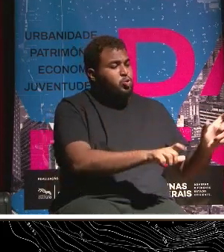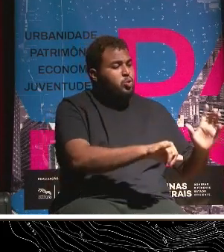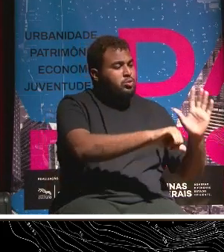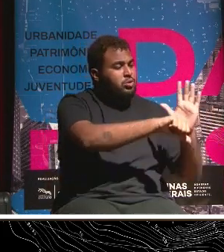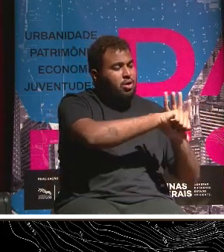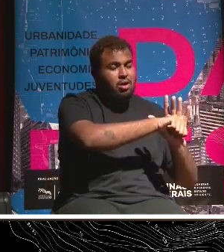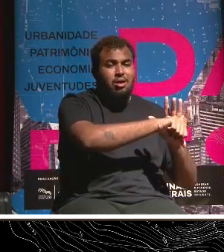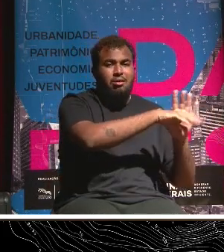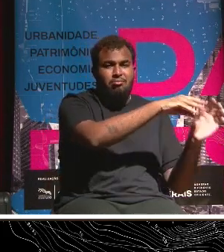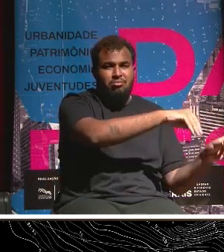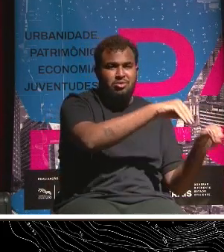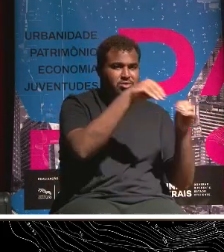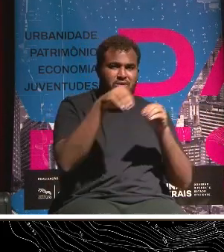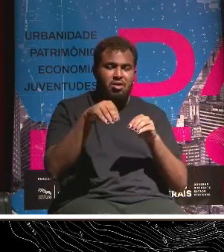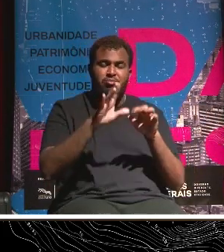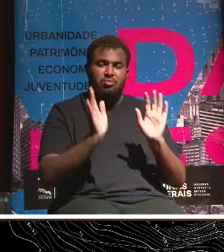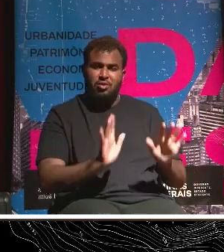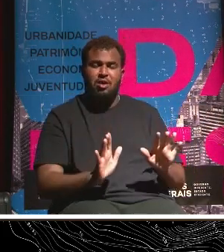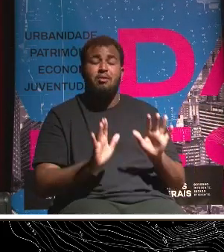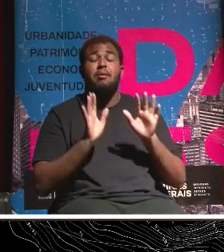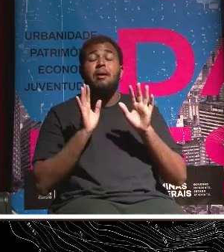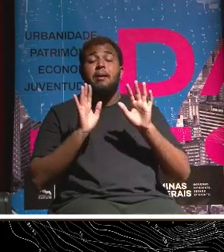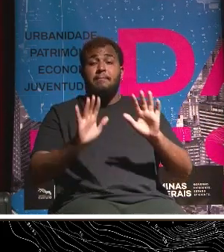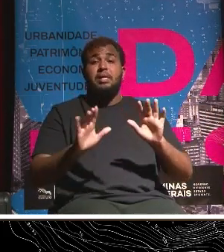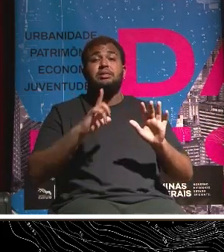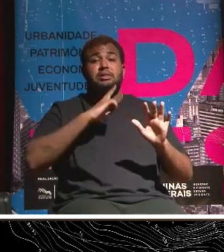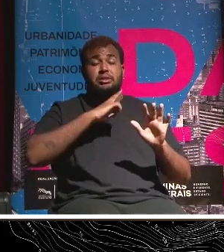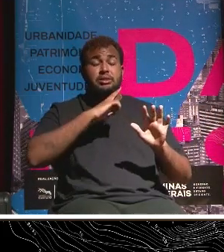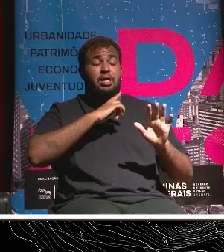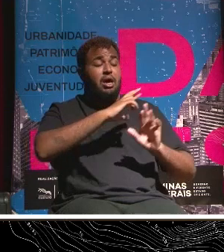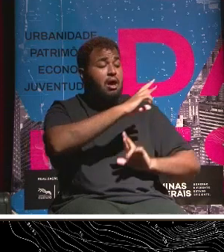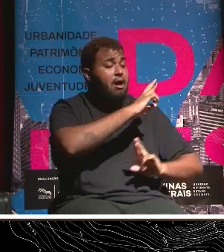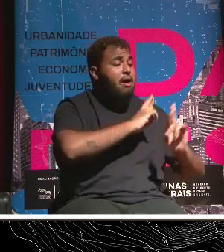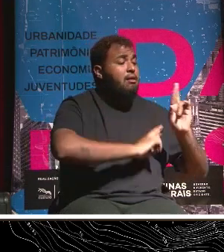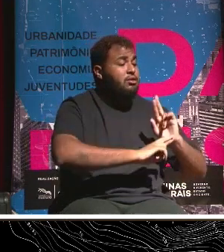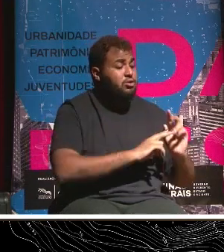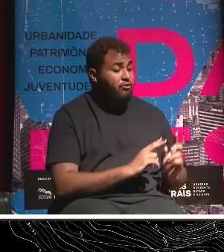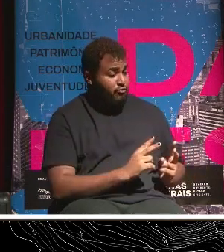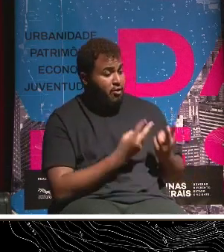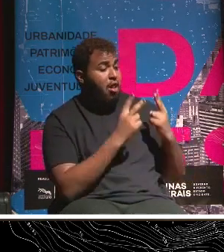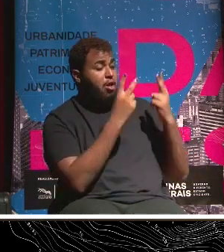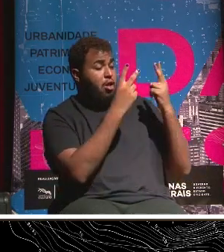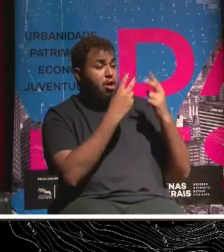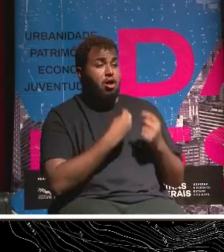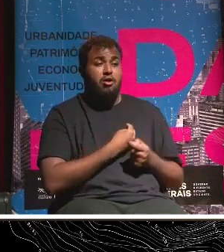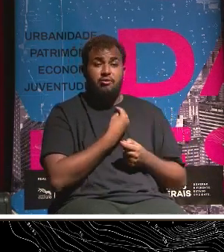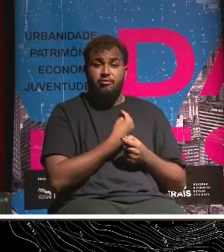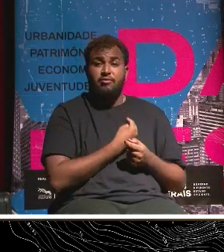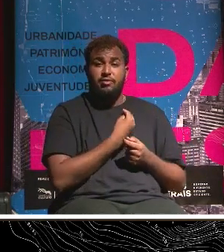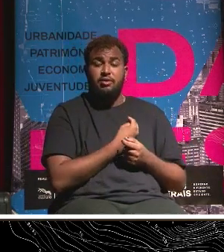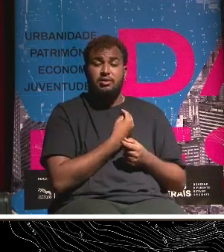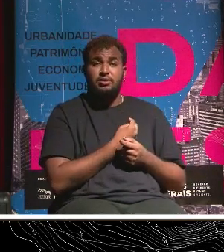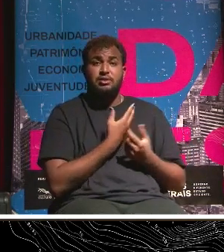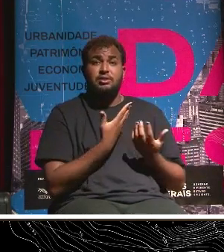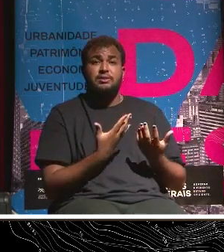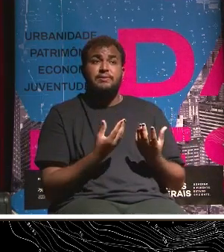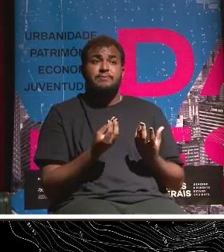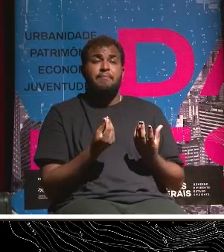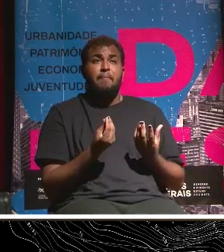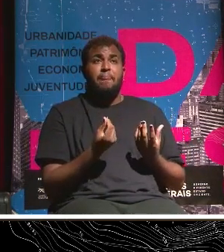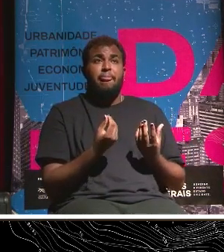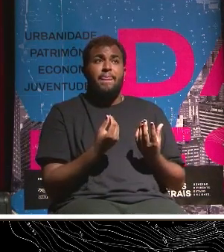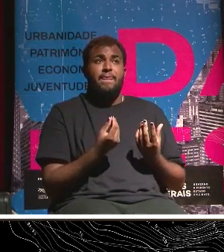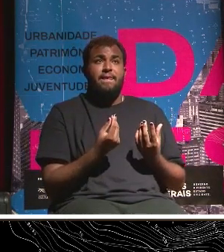criminalidade. Ela estabelece relação de valorização da vida, ela estabelece relações